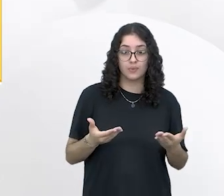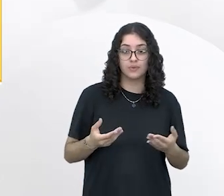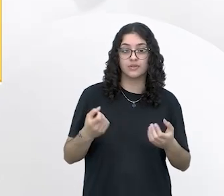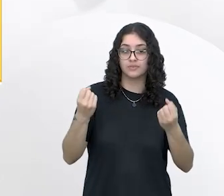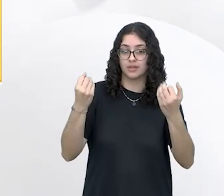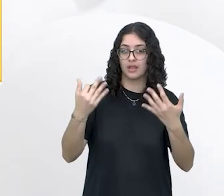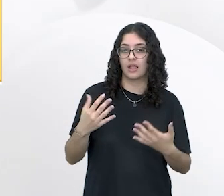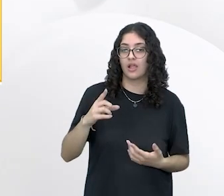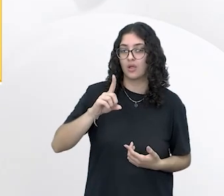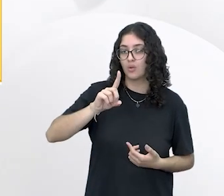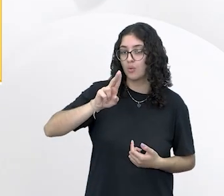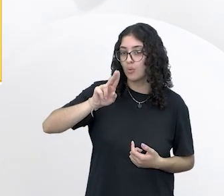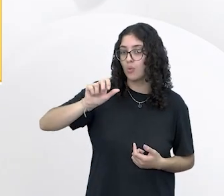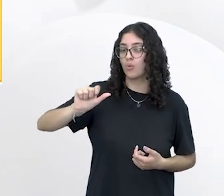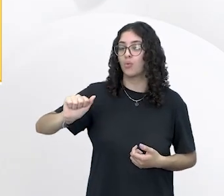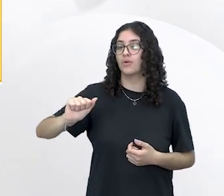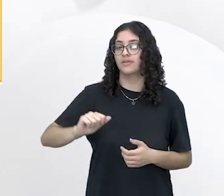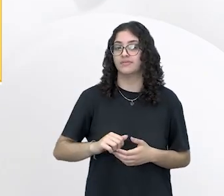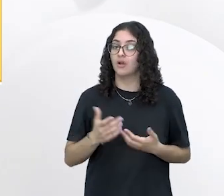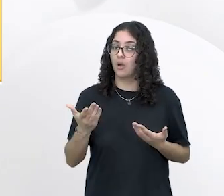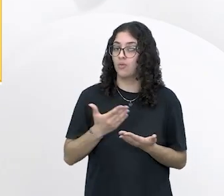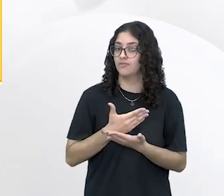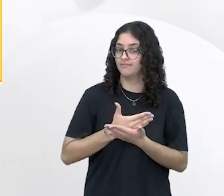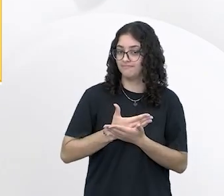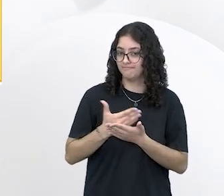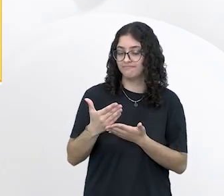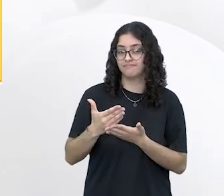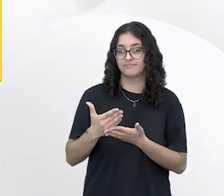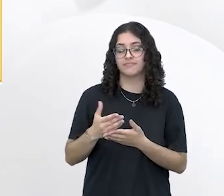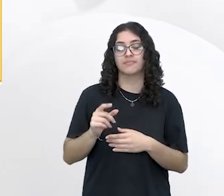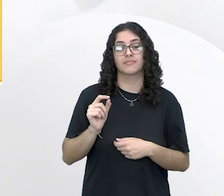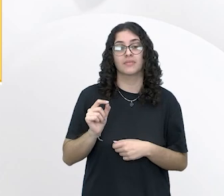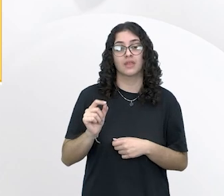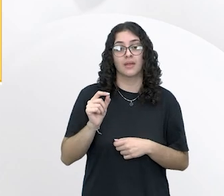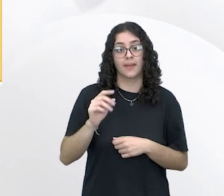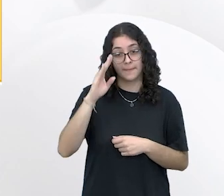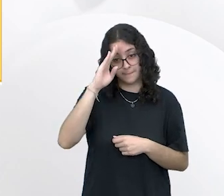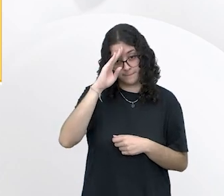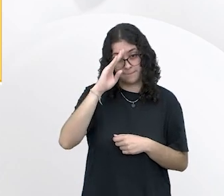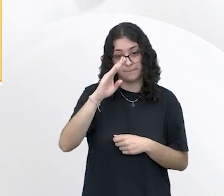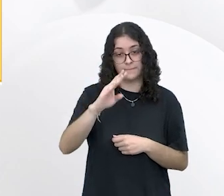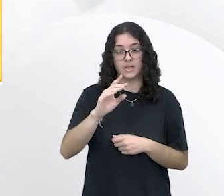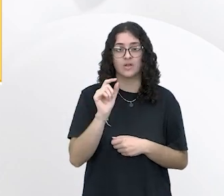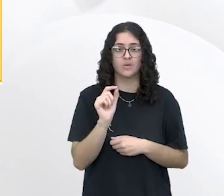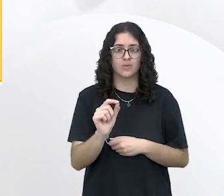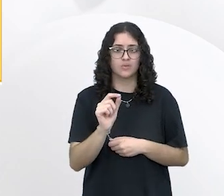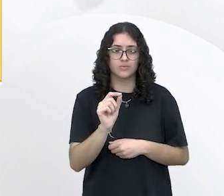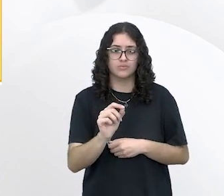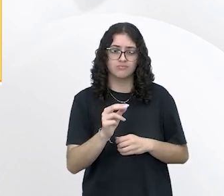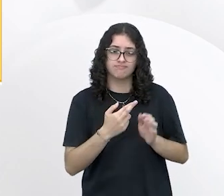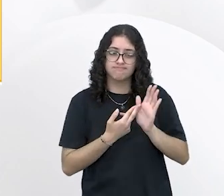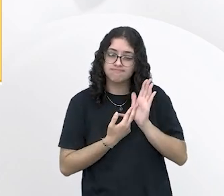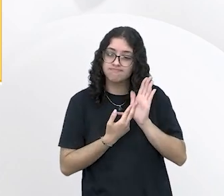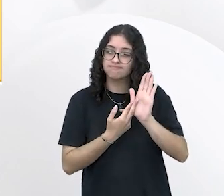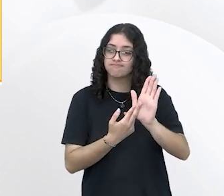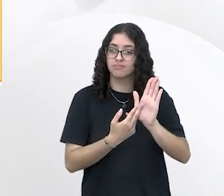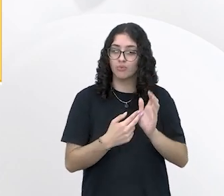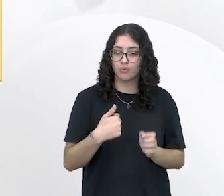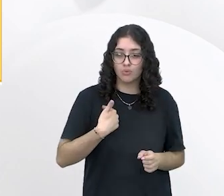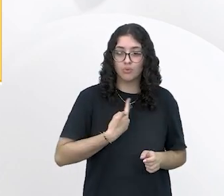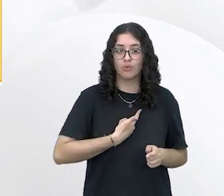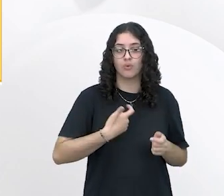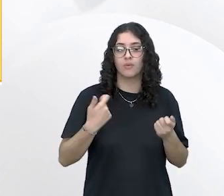DUA, que nós já vamos começar com ele. Então, de acordo com o princípio da representação,